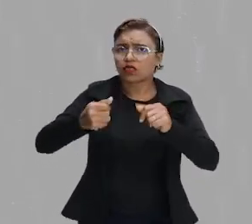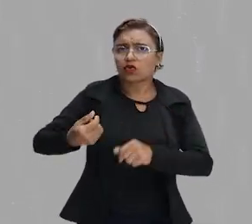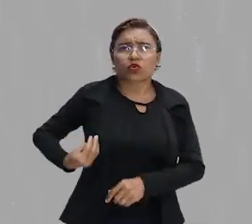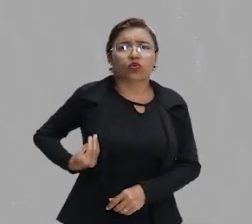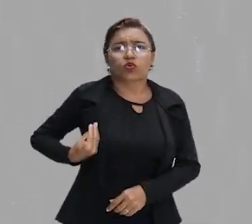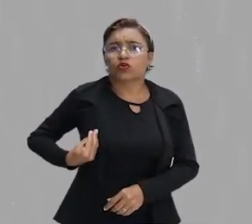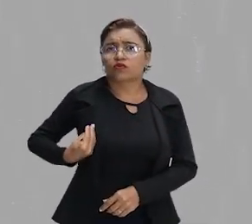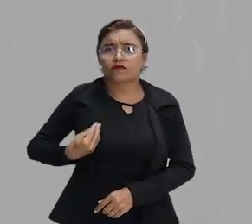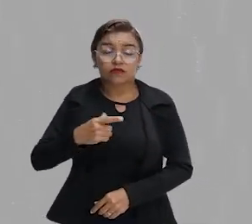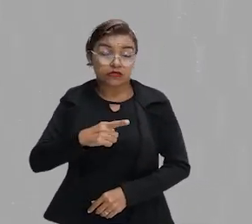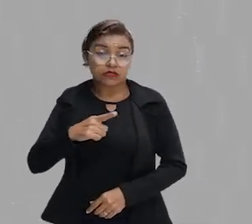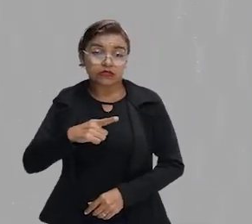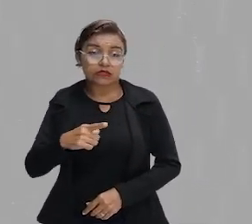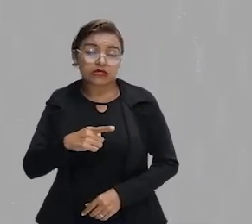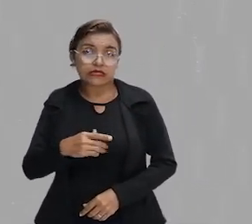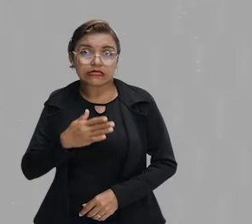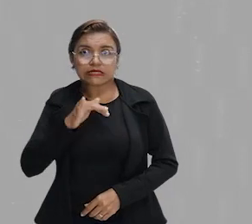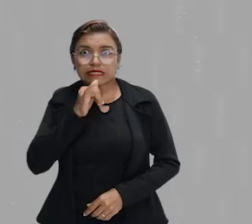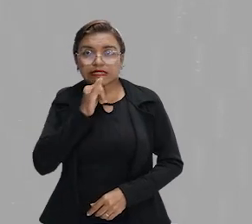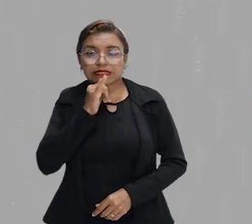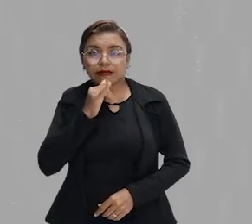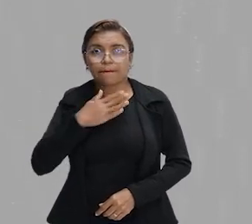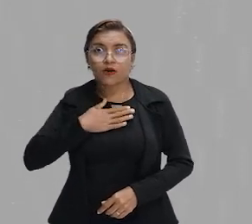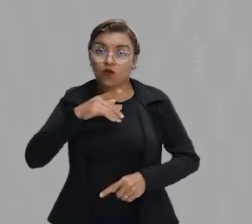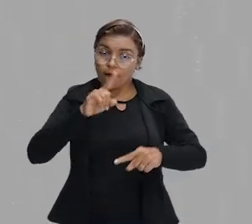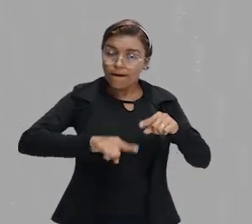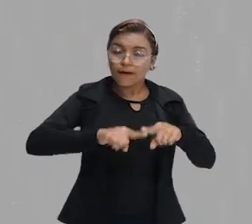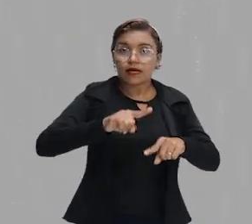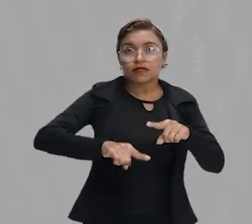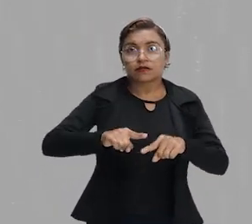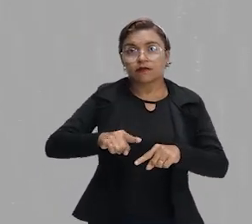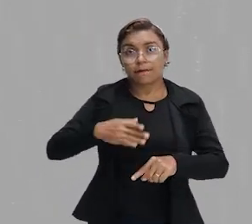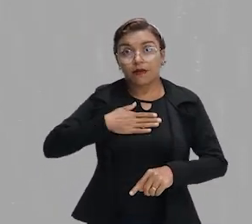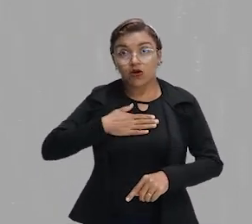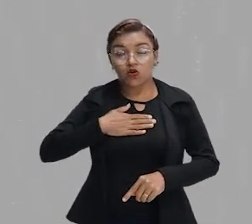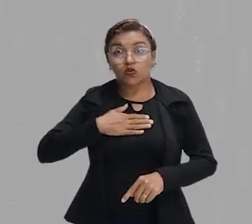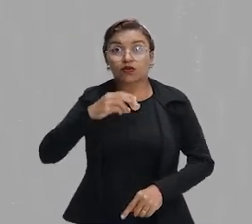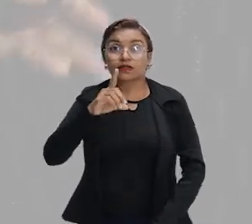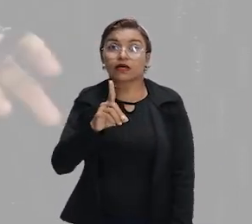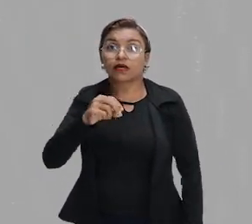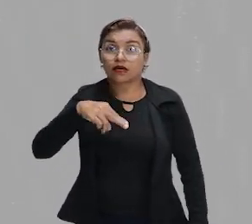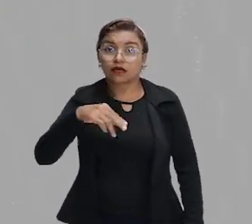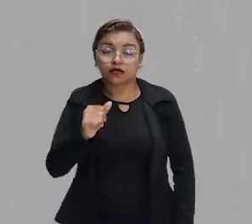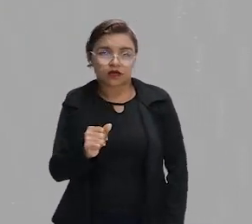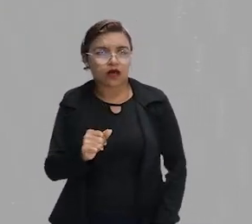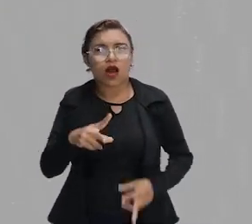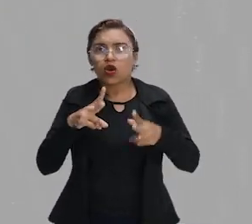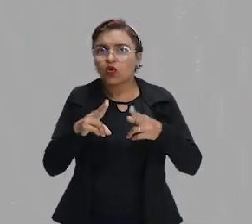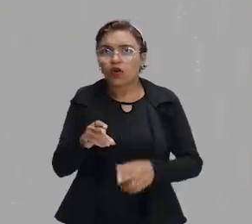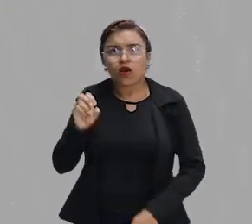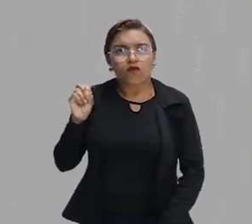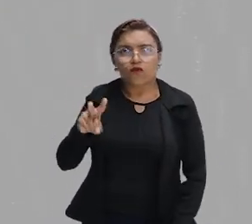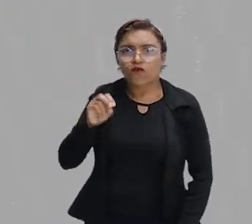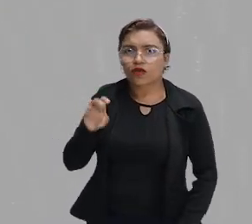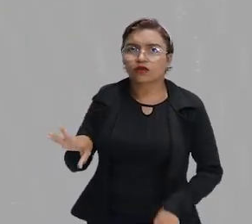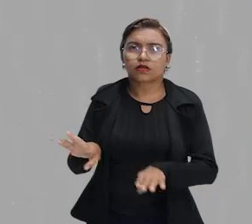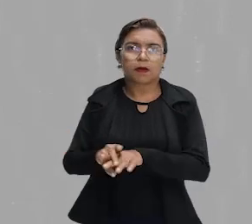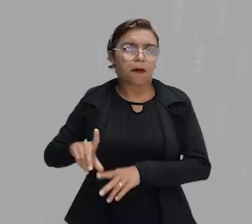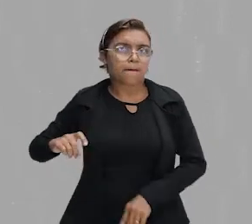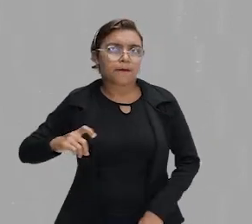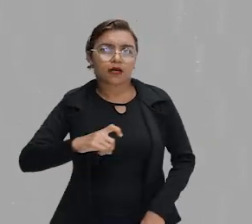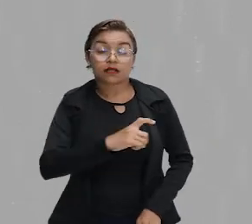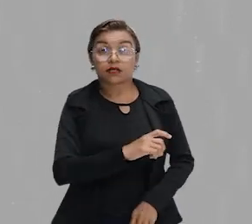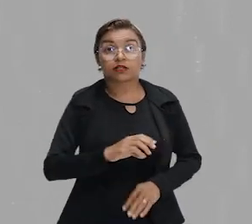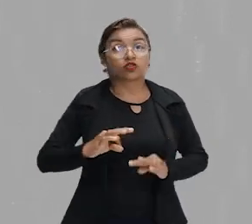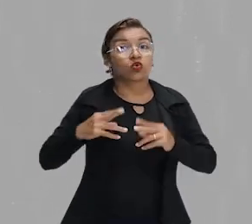código genético para o meu material, para o meu DNA, é o mesmo de um vírus, de uma bactéria. Todos os seres